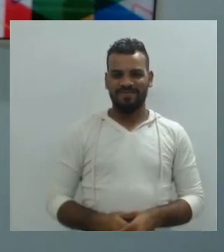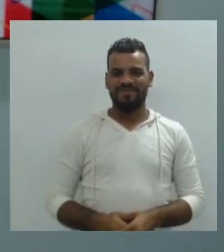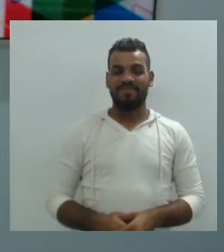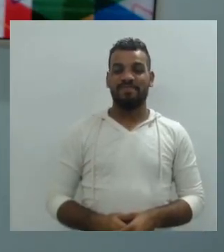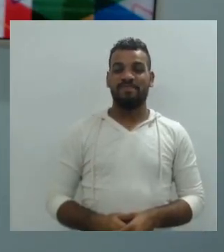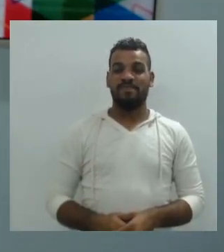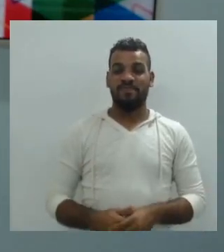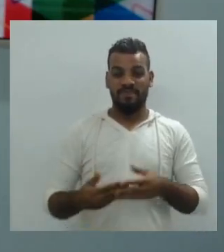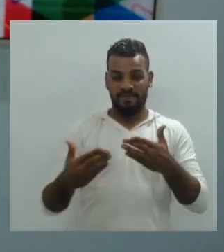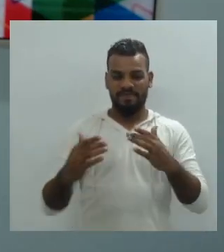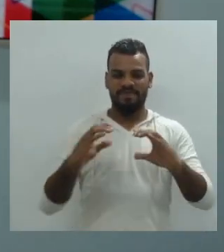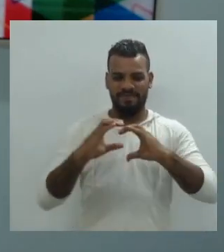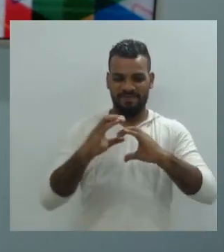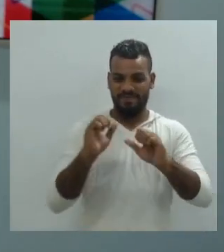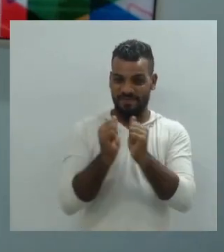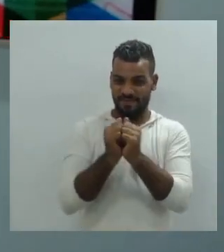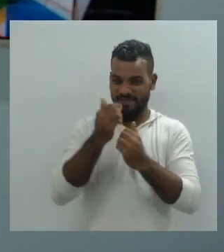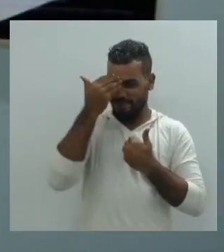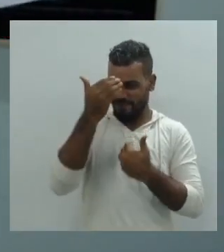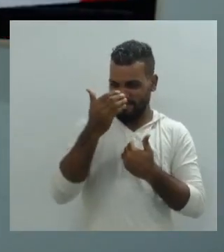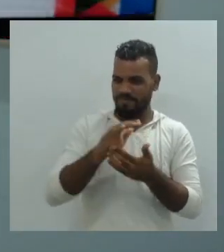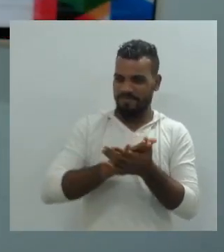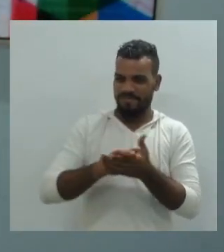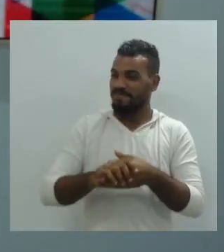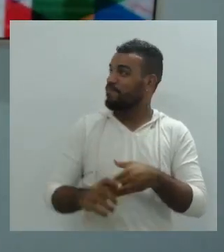mais essa tarde juntinhos.